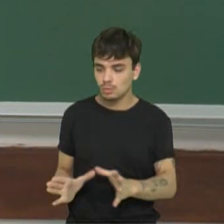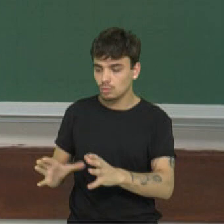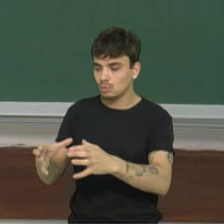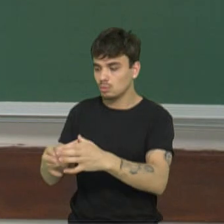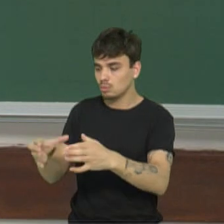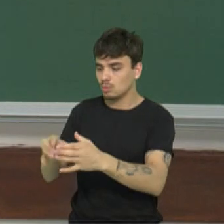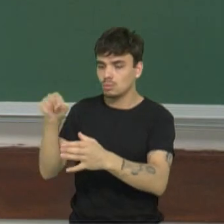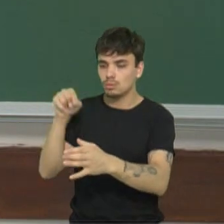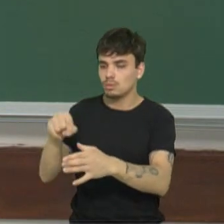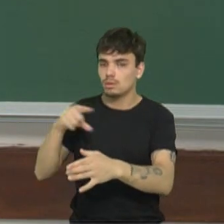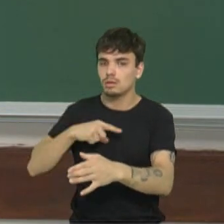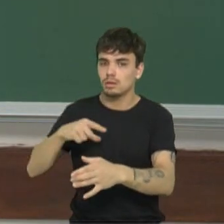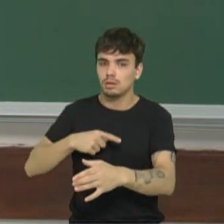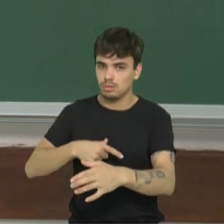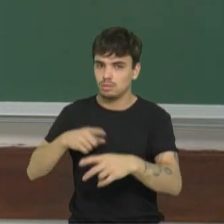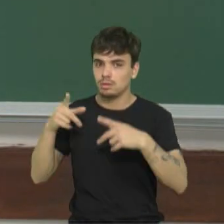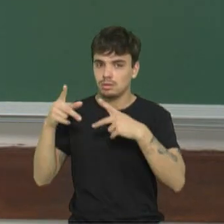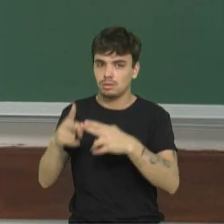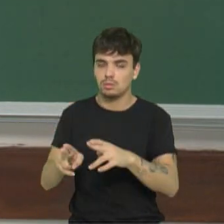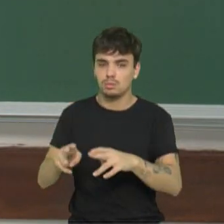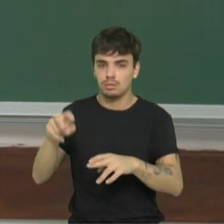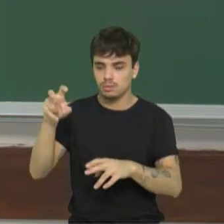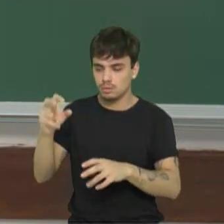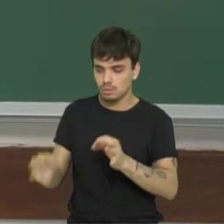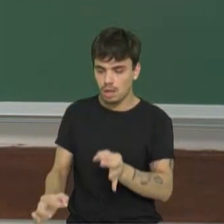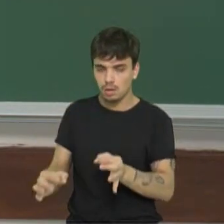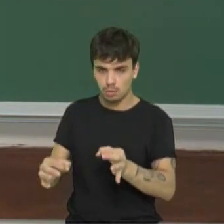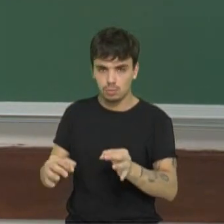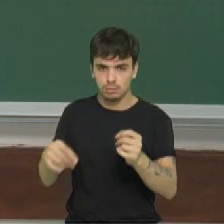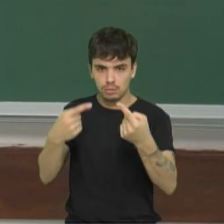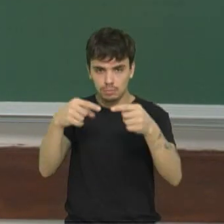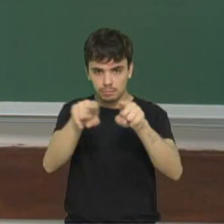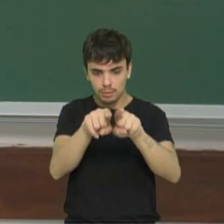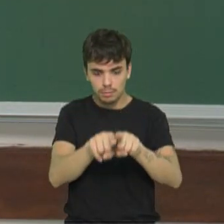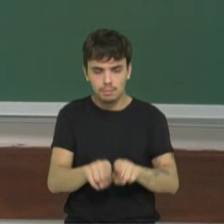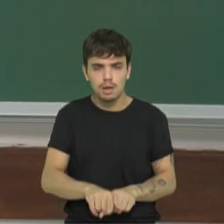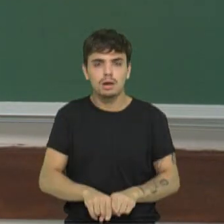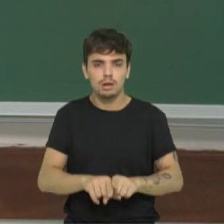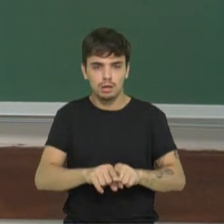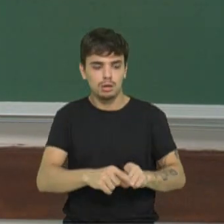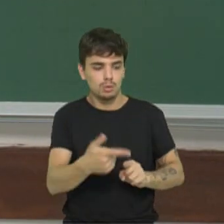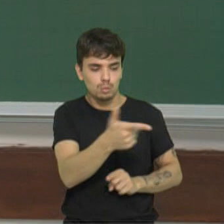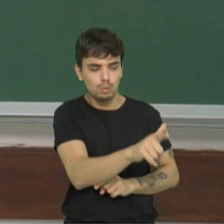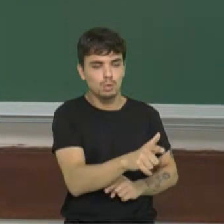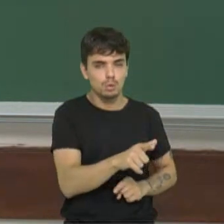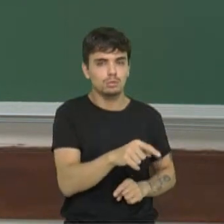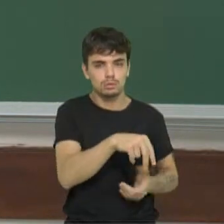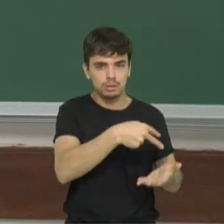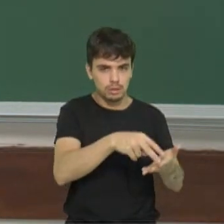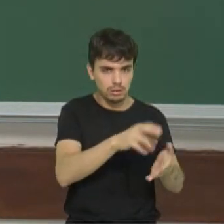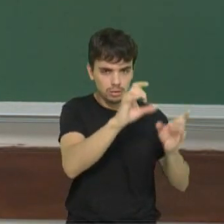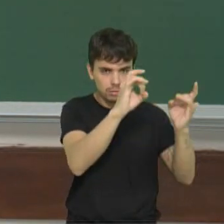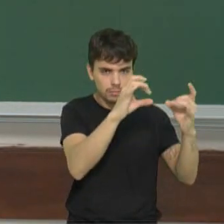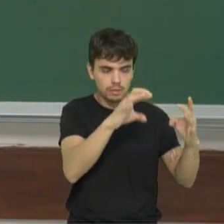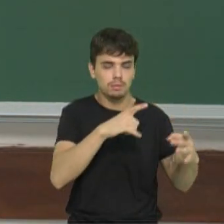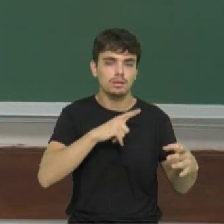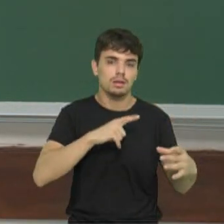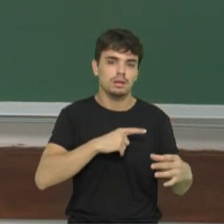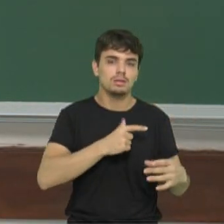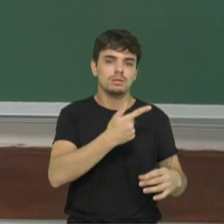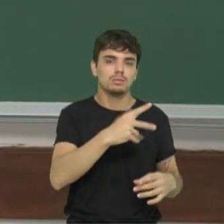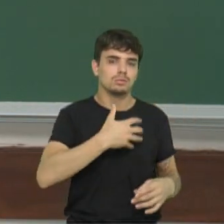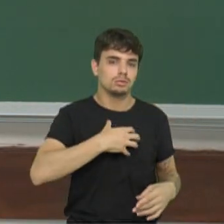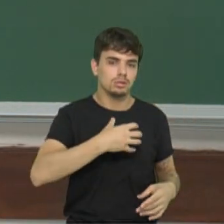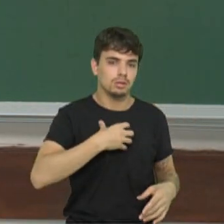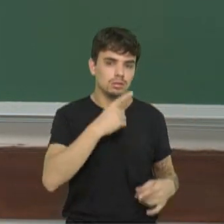por exemplo, fica numa determinada marcação rítmica, esses dançarinos específicos acabam fazendo as